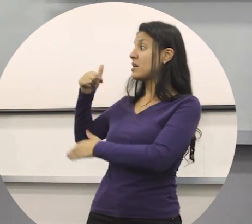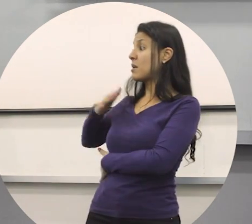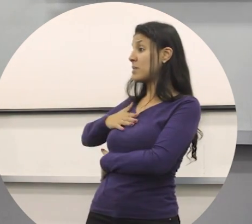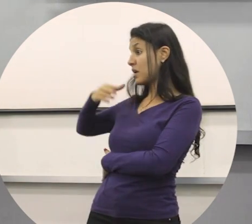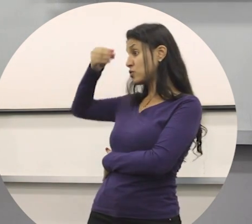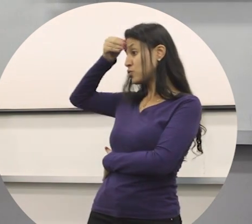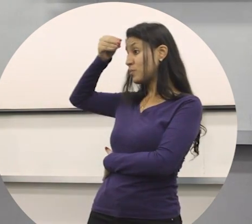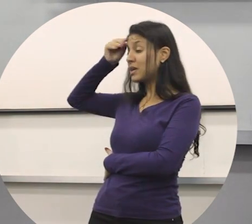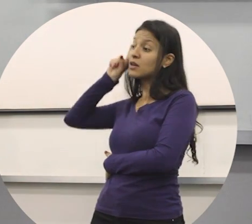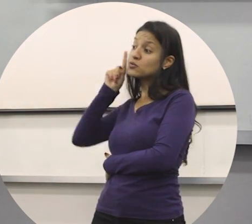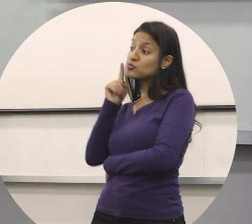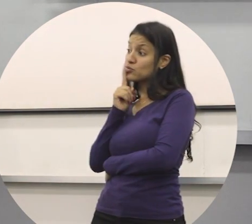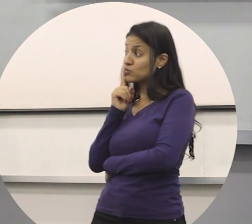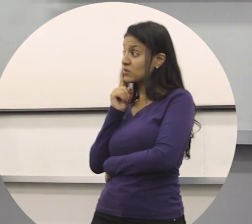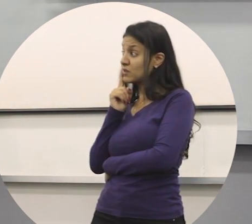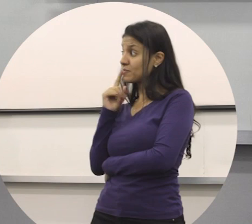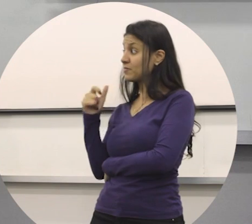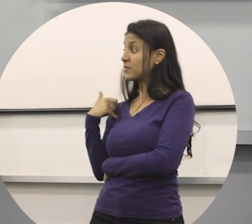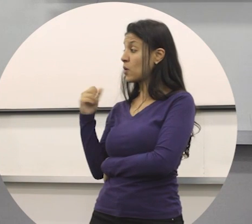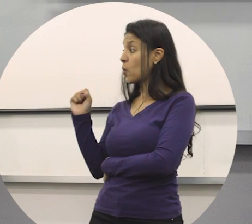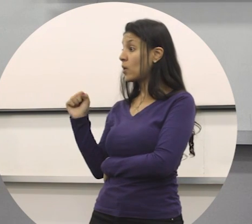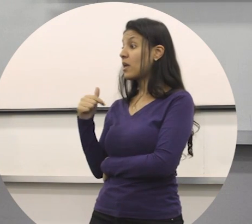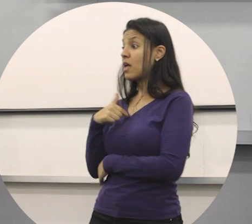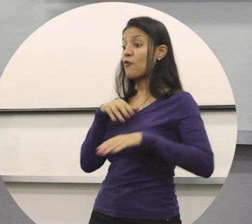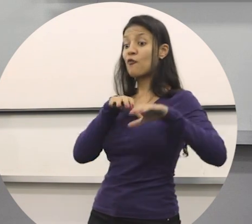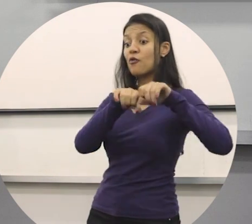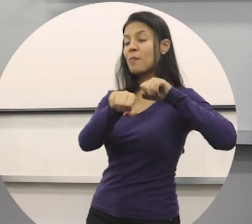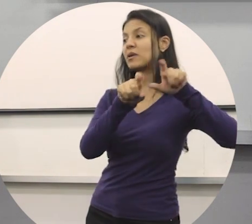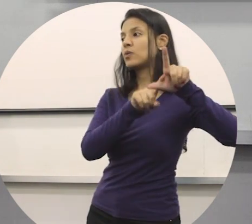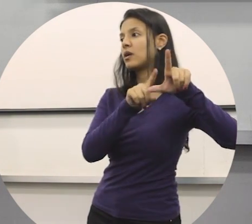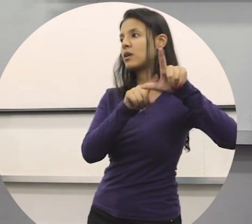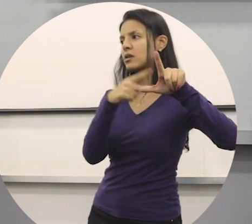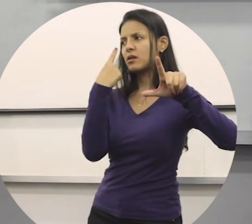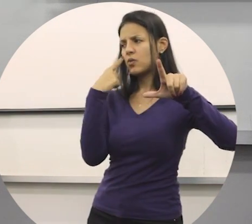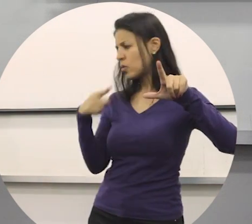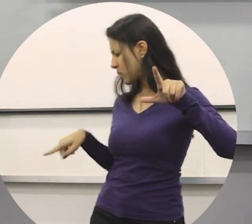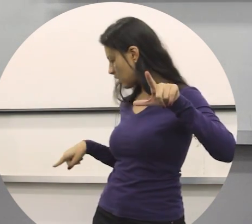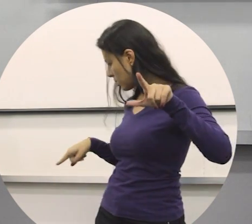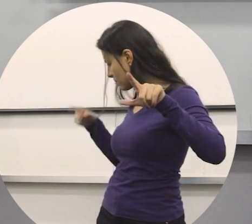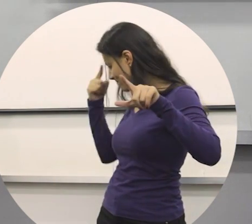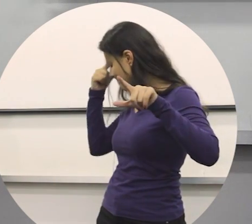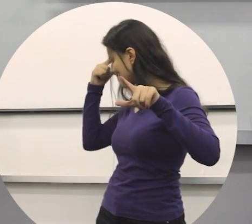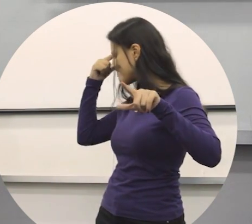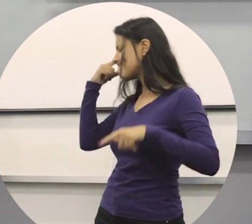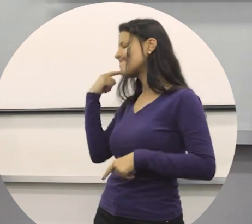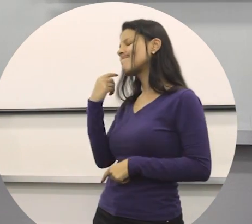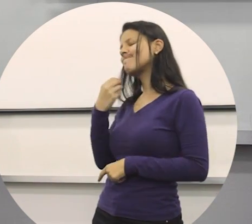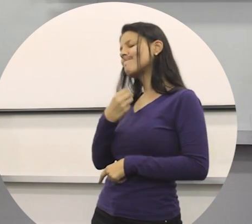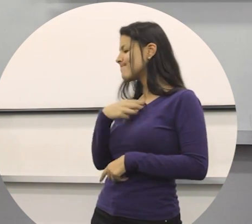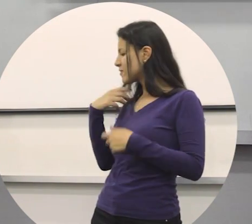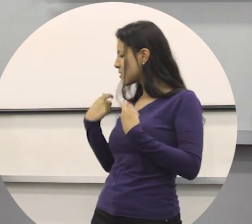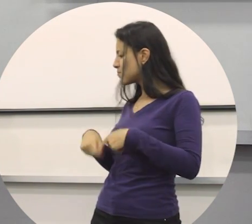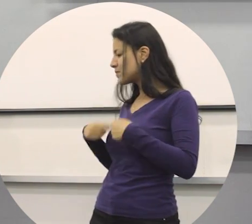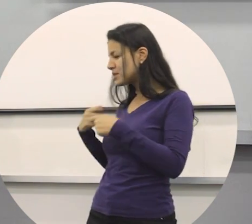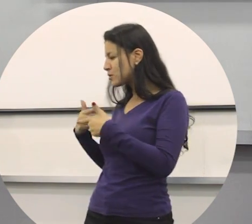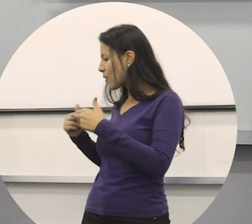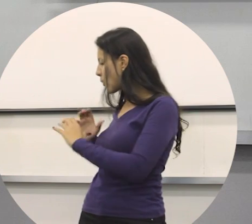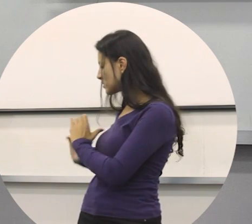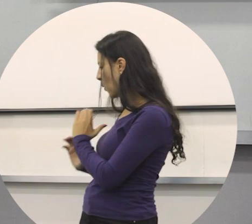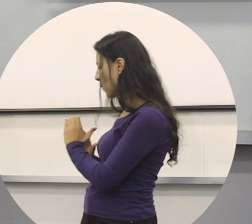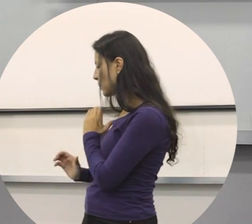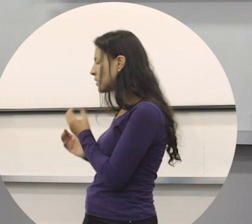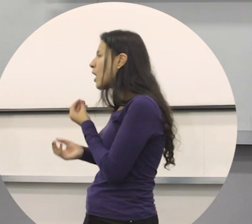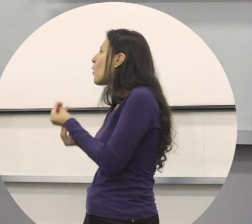surda sentou aos 8 anos, já estava me formando em letras, eu pensei, meu Deus do céu, eu tenho que fazer alguma coisa para me comunicar com essa